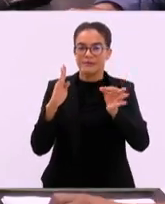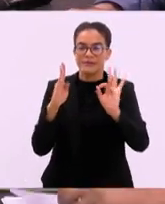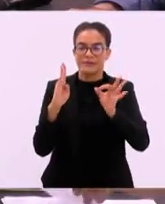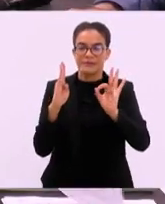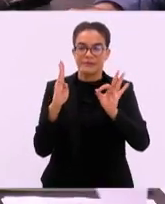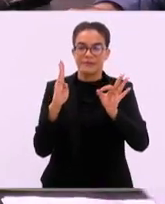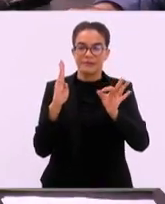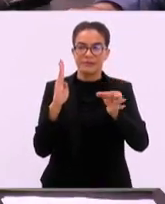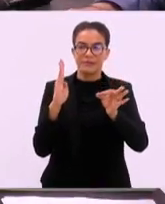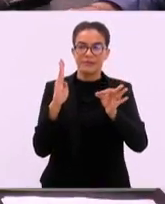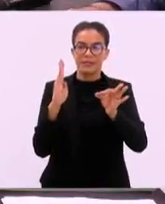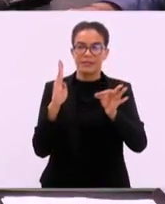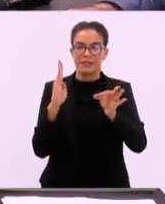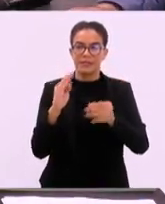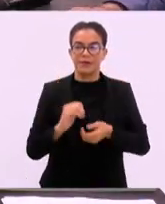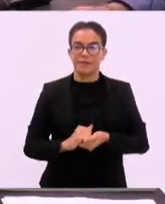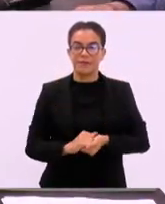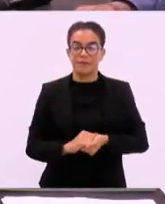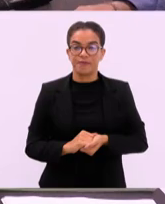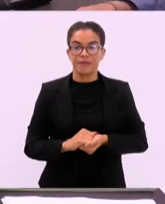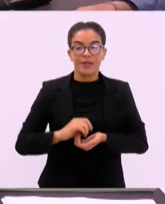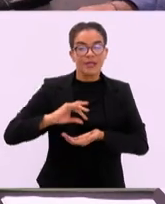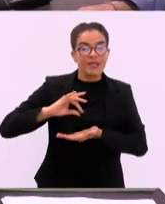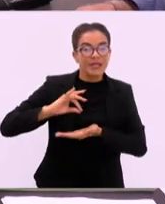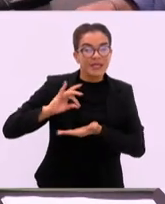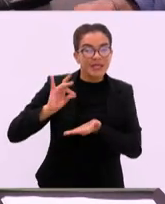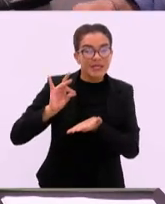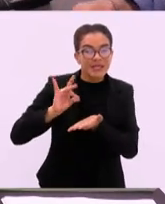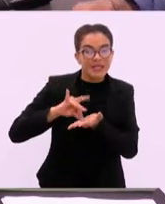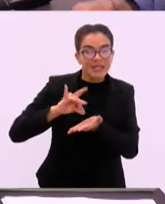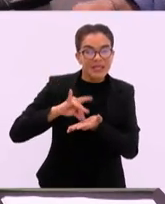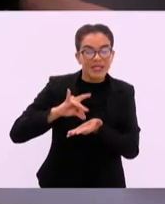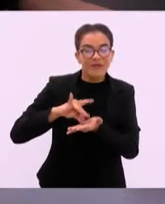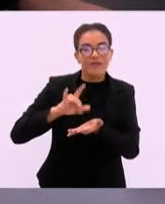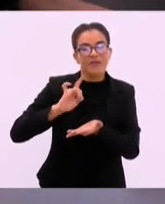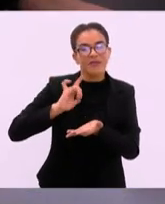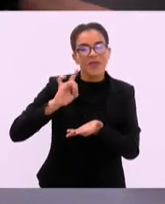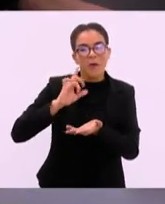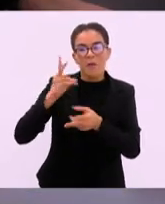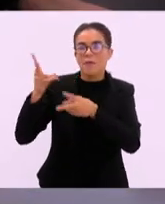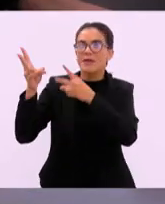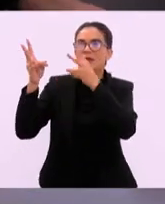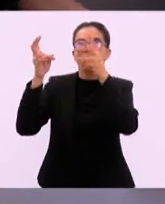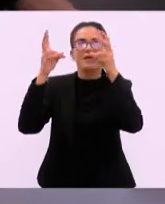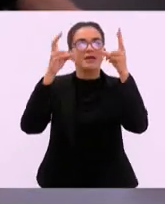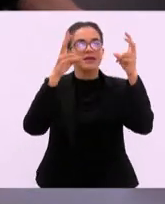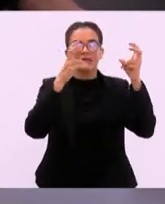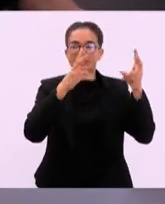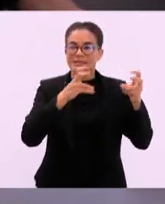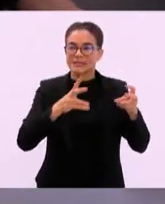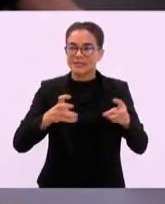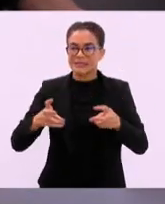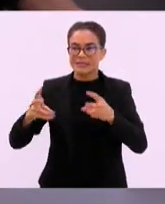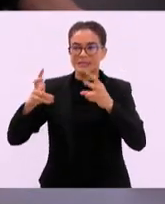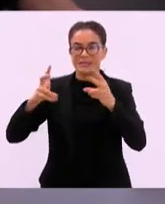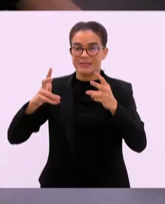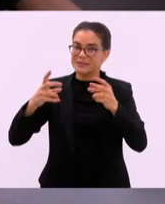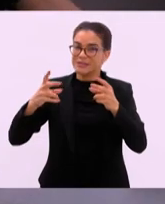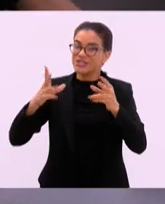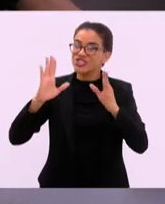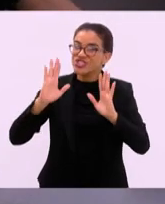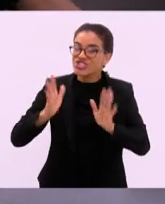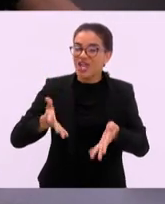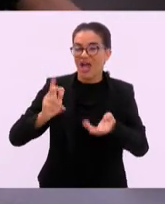E, na verdade, tem uma série de adaptações... Que precisam ser feitas. E que já